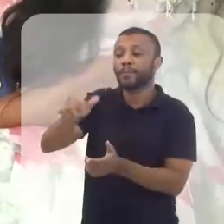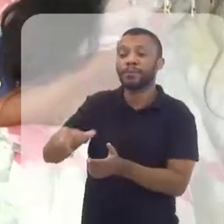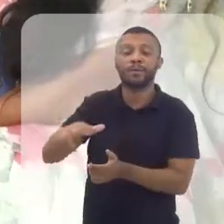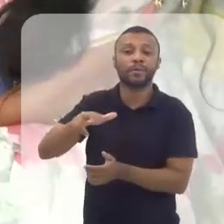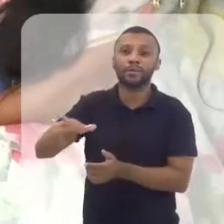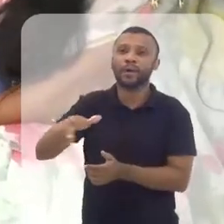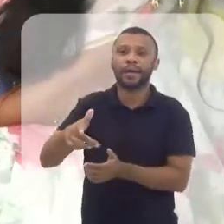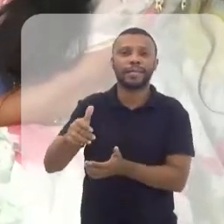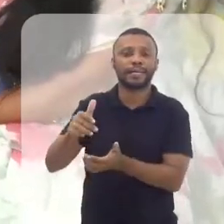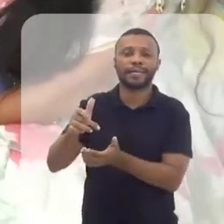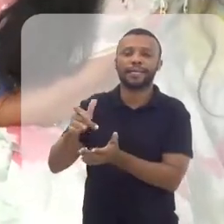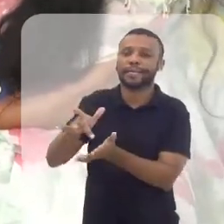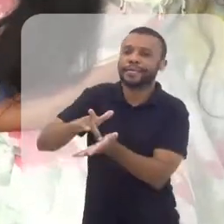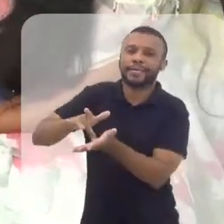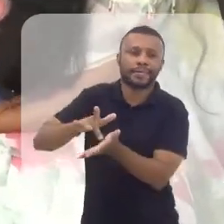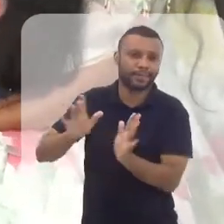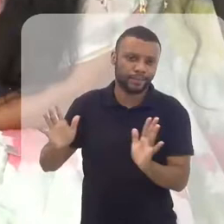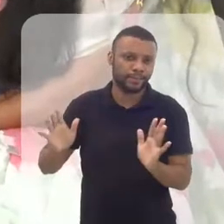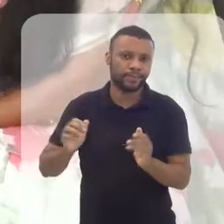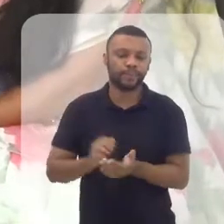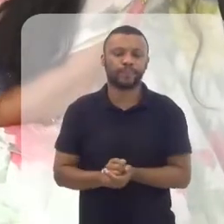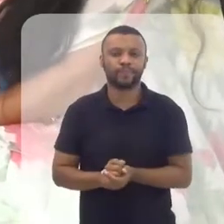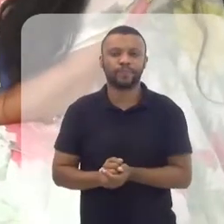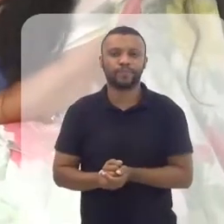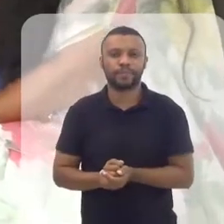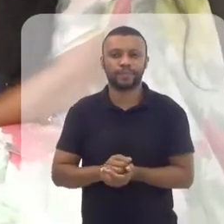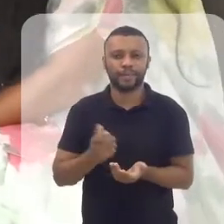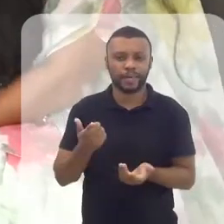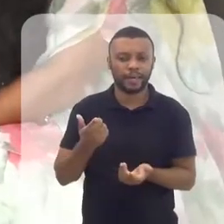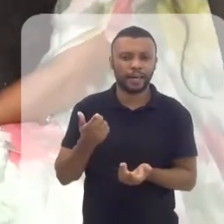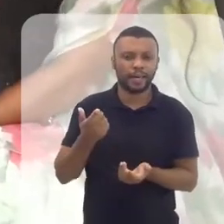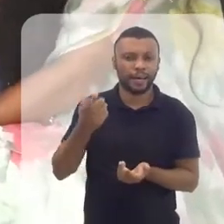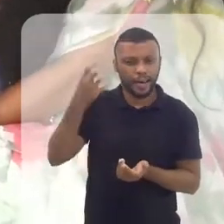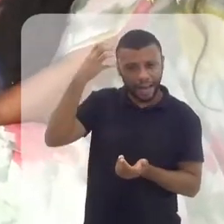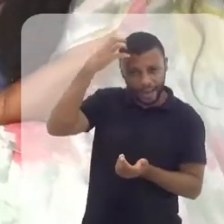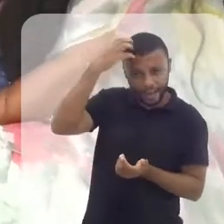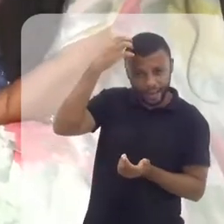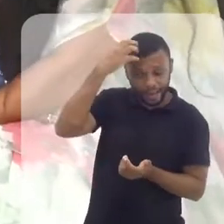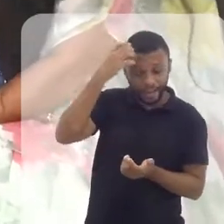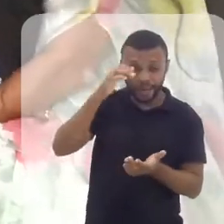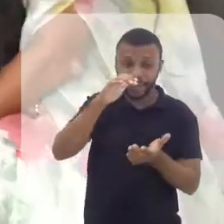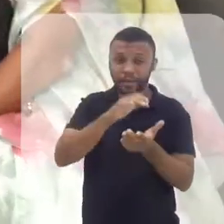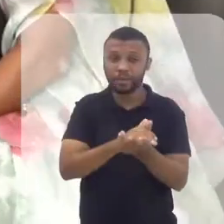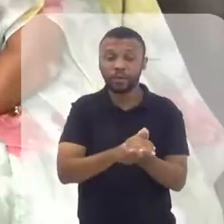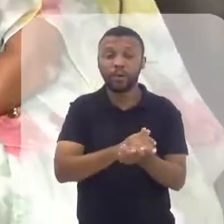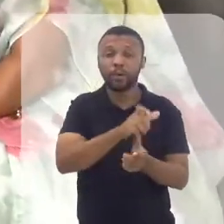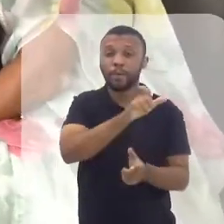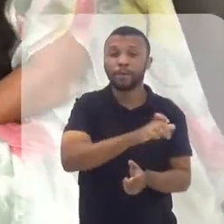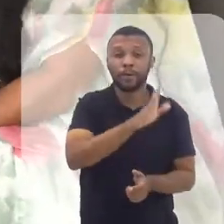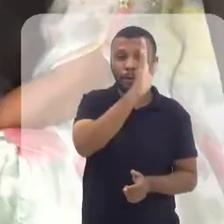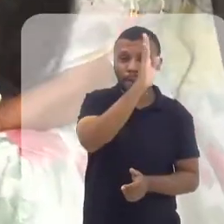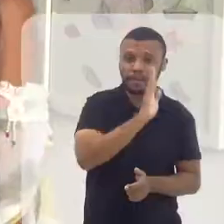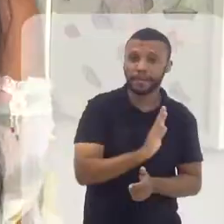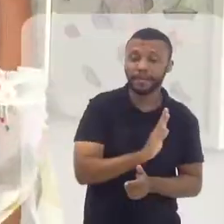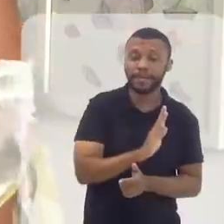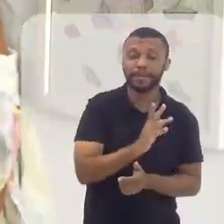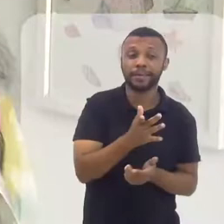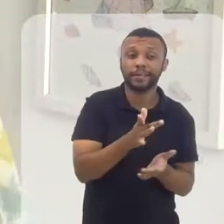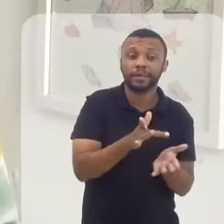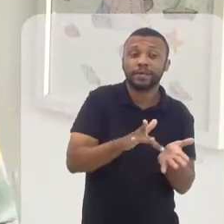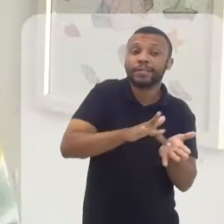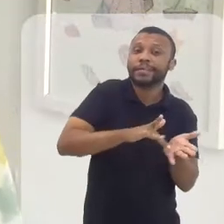que é filha dela, que é a atual, né, rainha dos ciganos, casou com um brasileiro, né, que a gente chama, todos são brasileiros, mas não